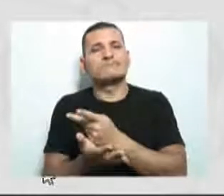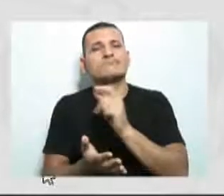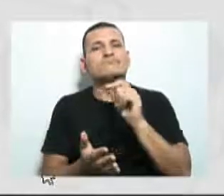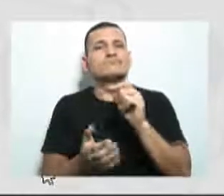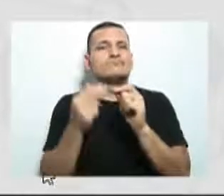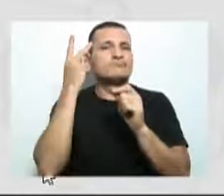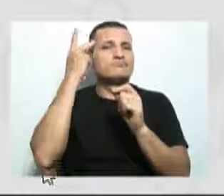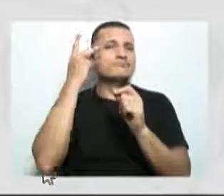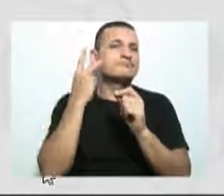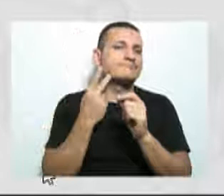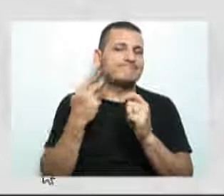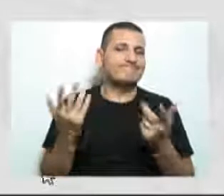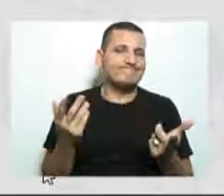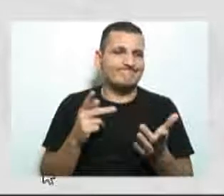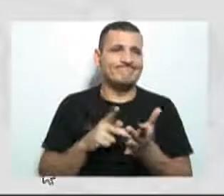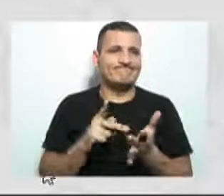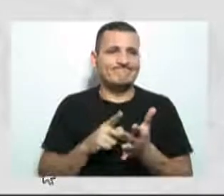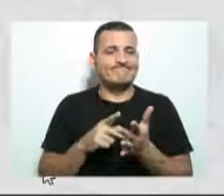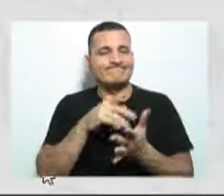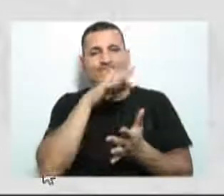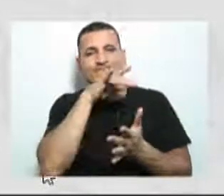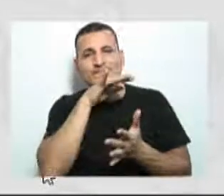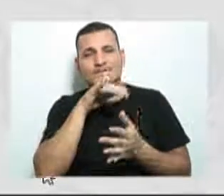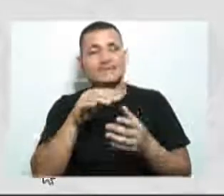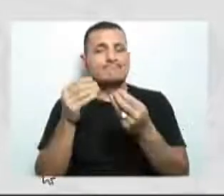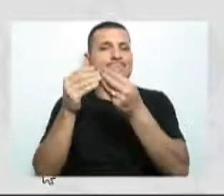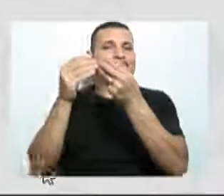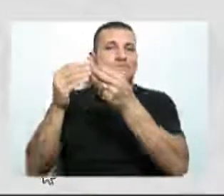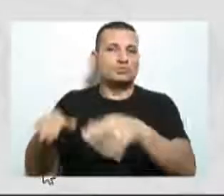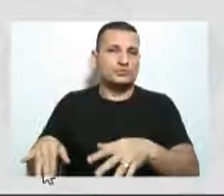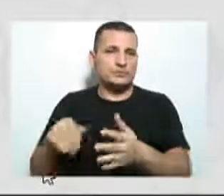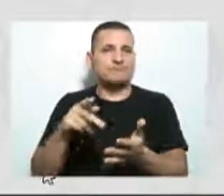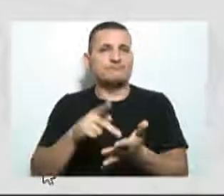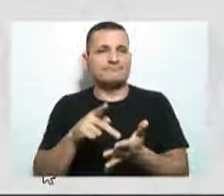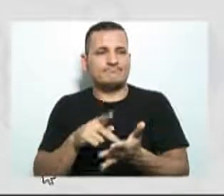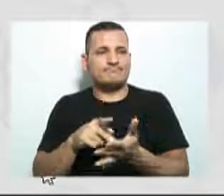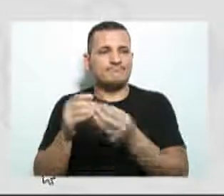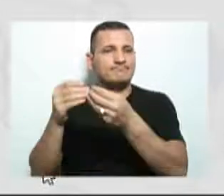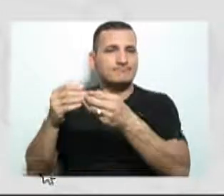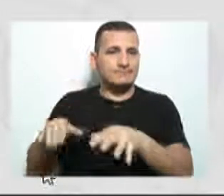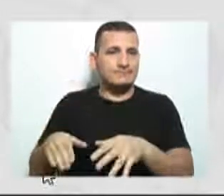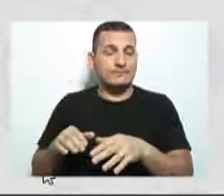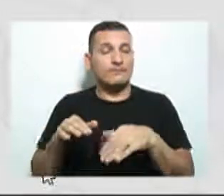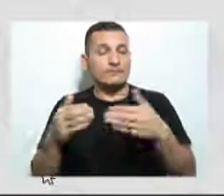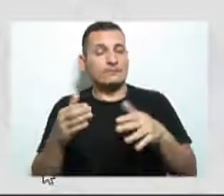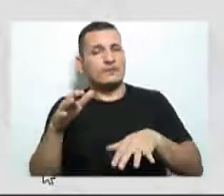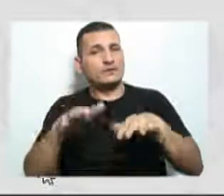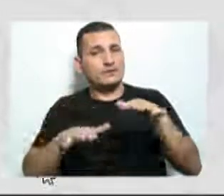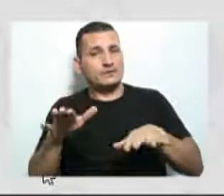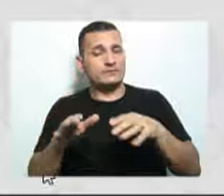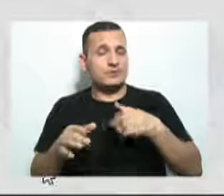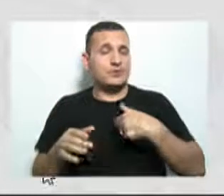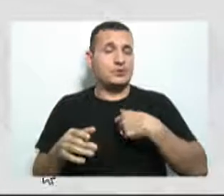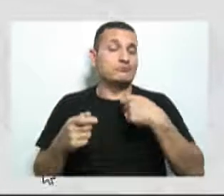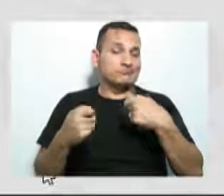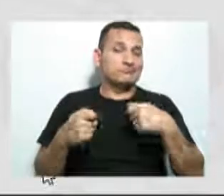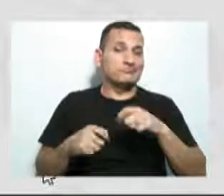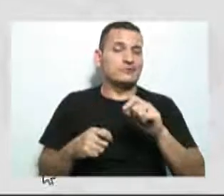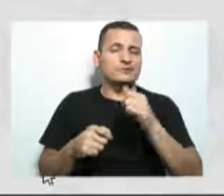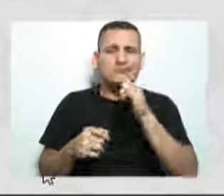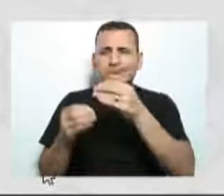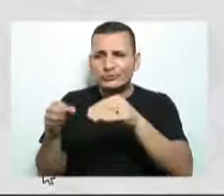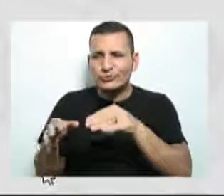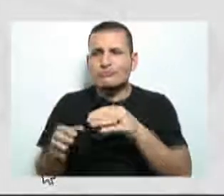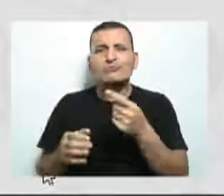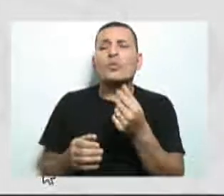constrangimento, gerou realmente uma situação ruim, gerou prejuízo. Gerou prejuízo. Então, às vezes, eu preciso até arcar com algum